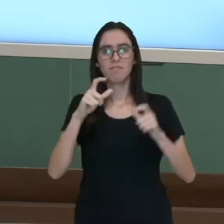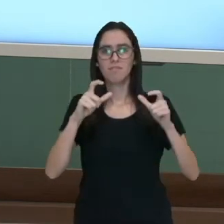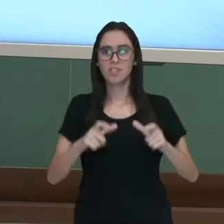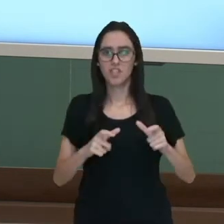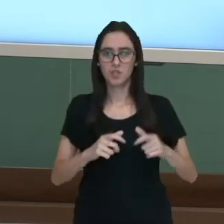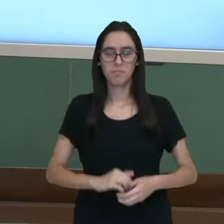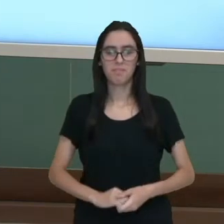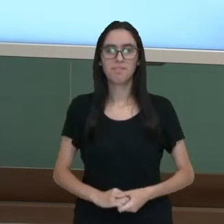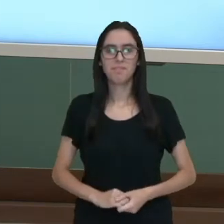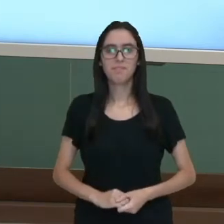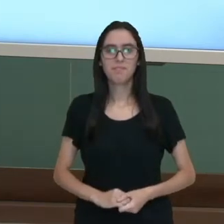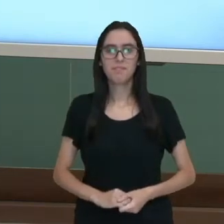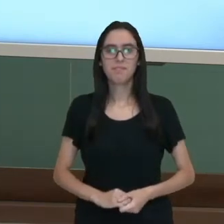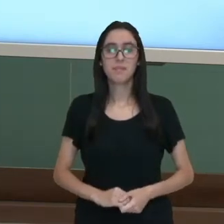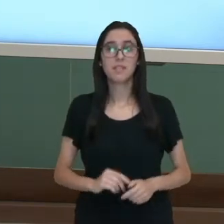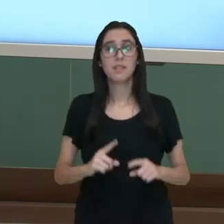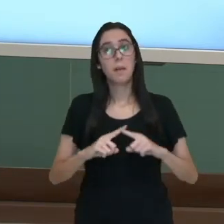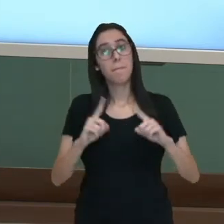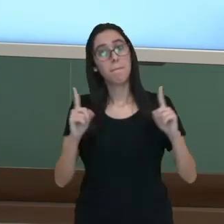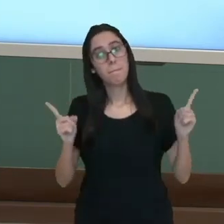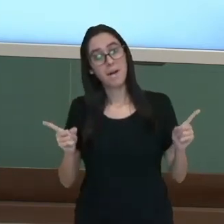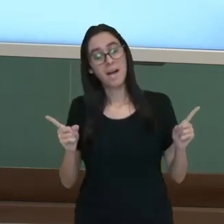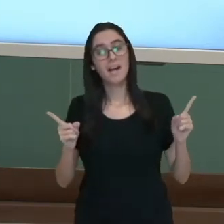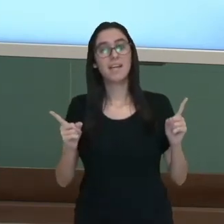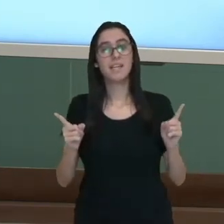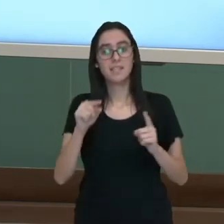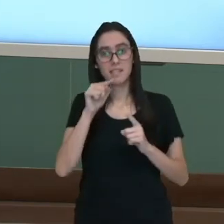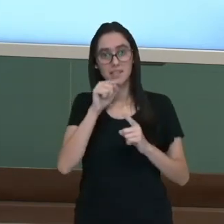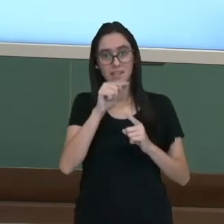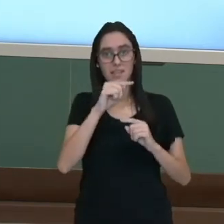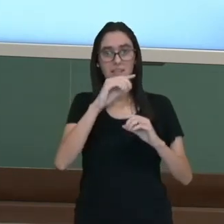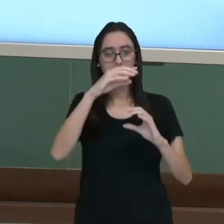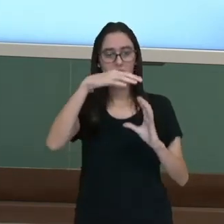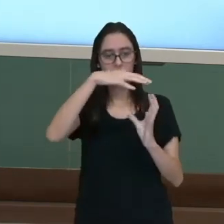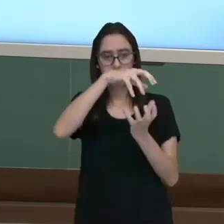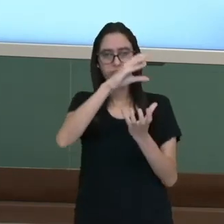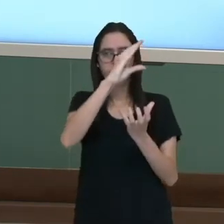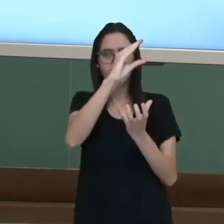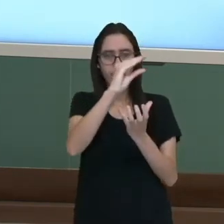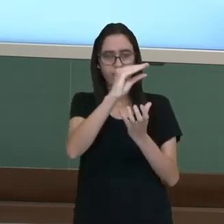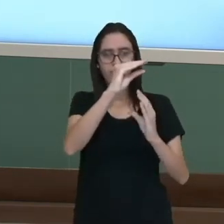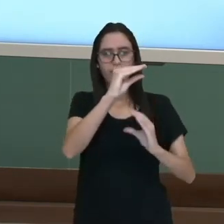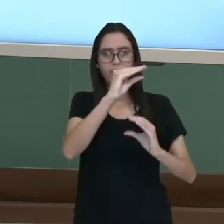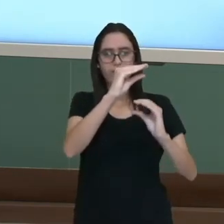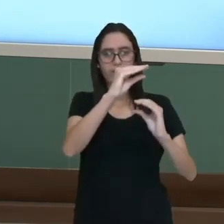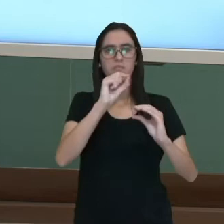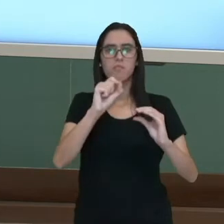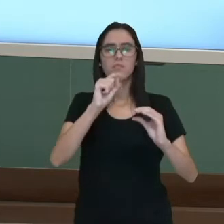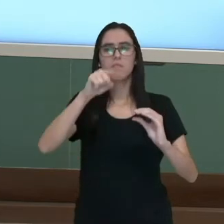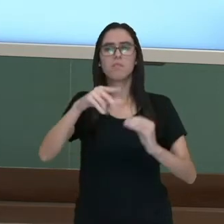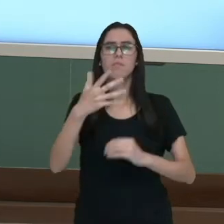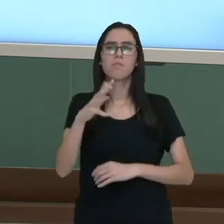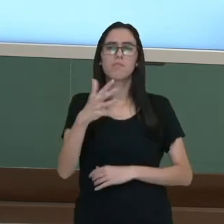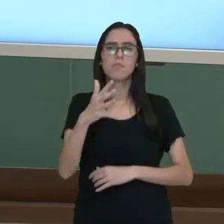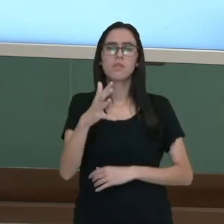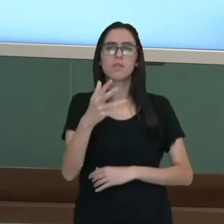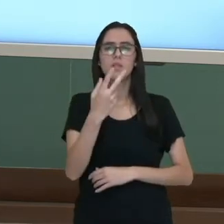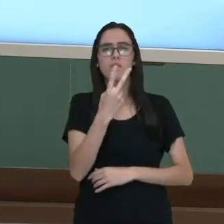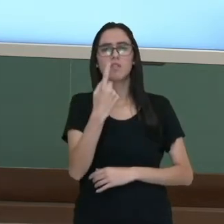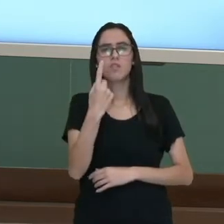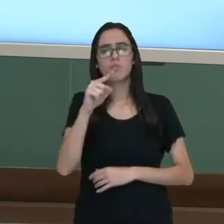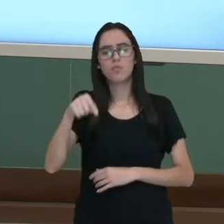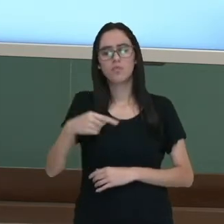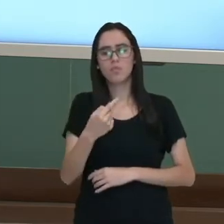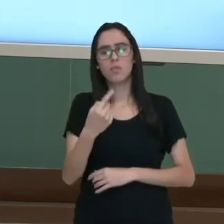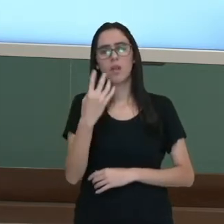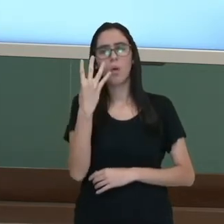também, Só que assim, esse achatamento ele é em torno de 21,4 km ali, ou